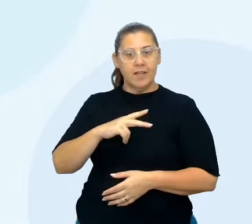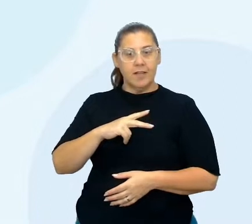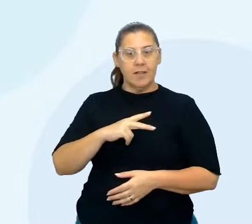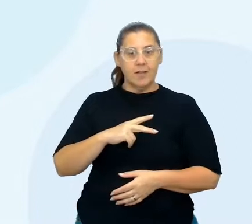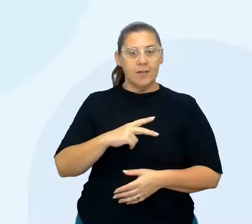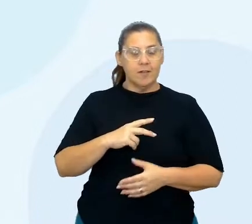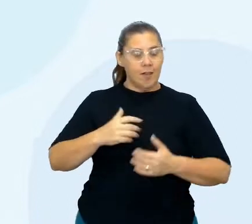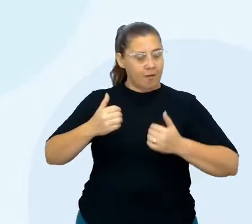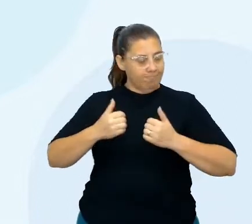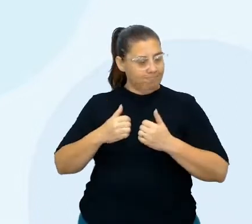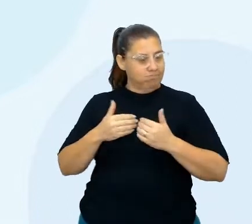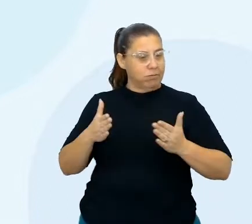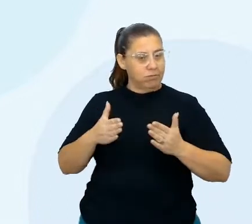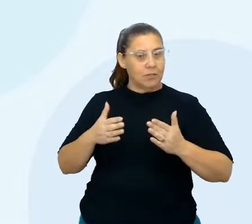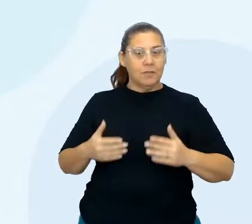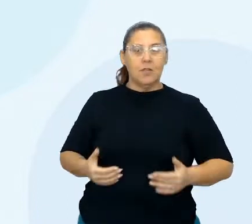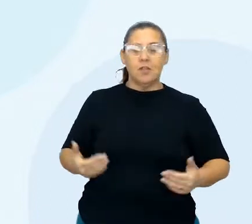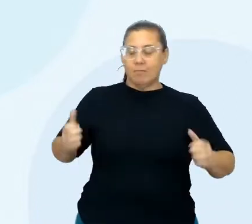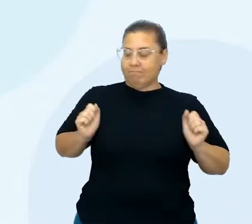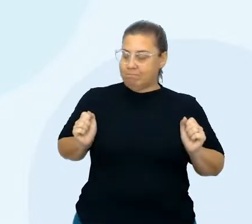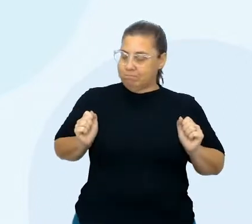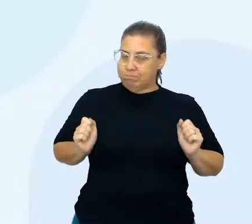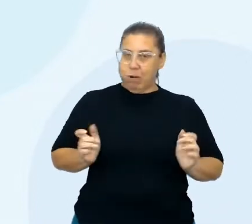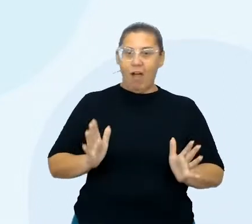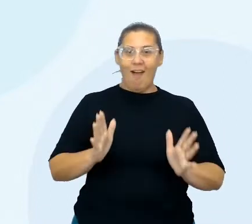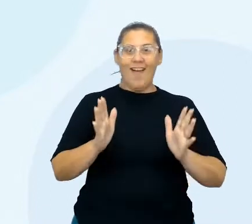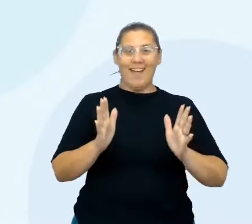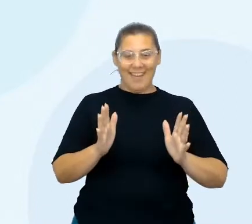autoconfiança e